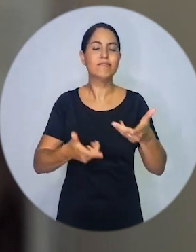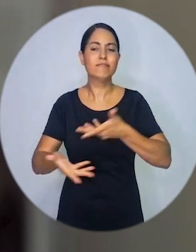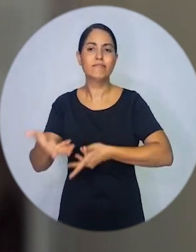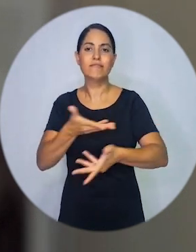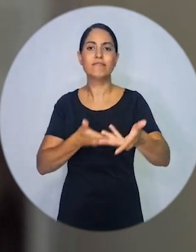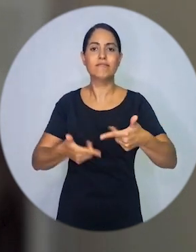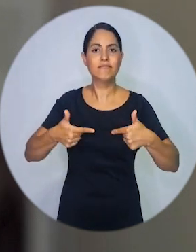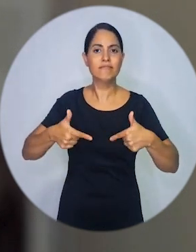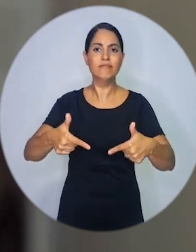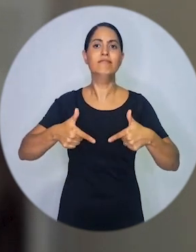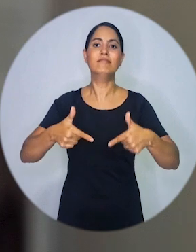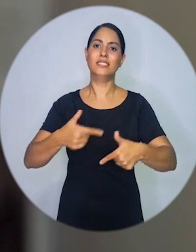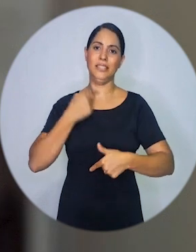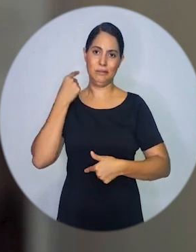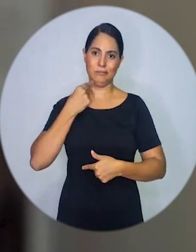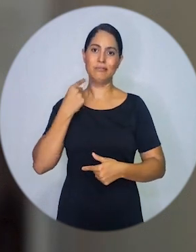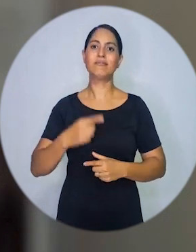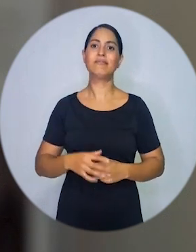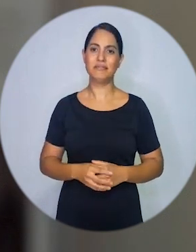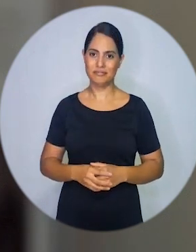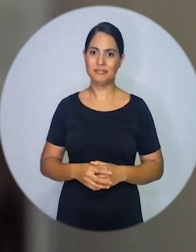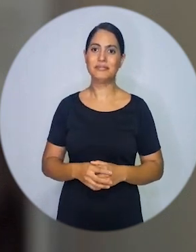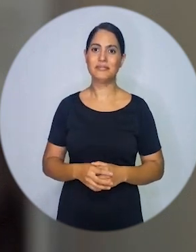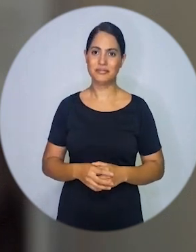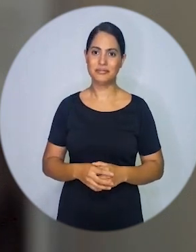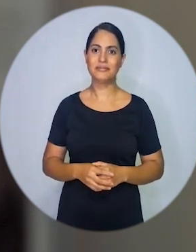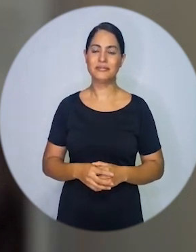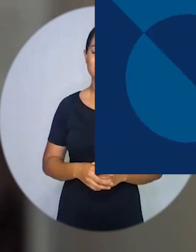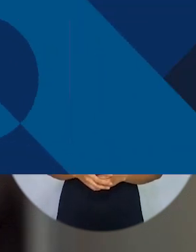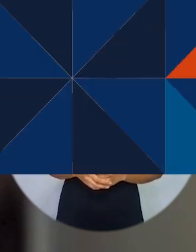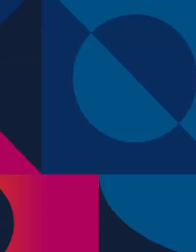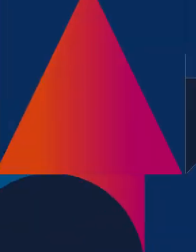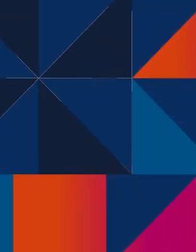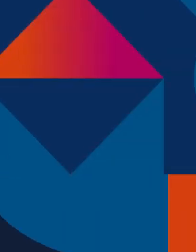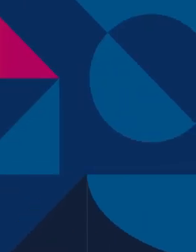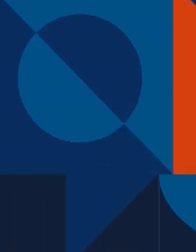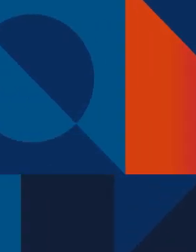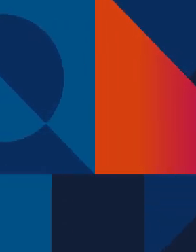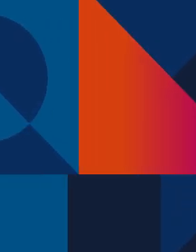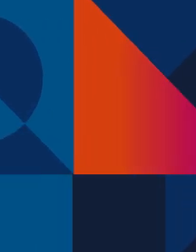da interiorização e dos próximos passos em prol da advocacia.